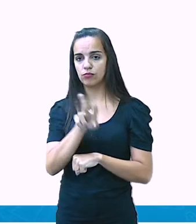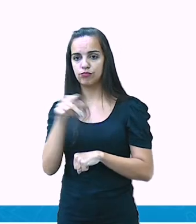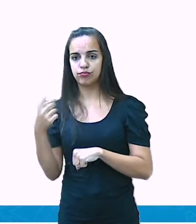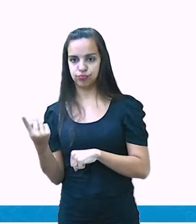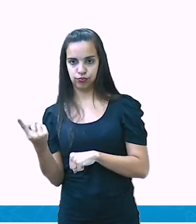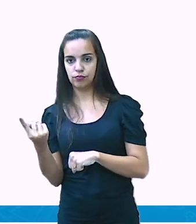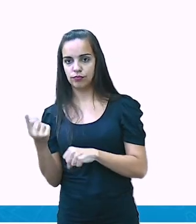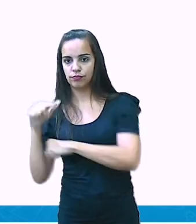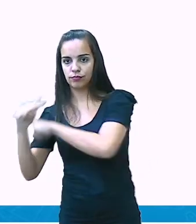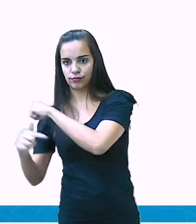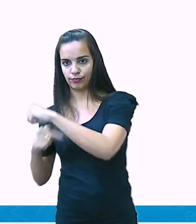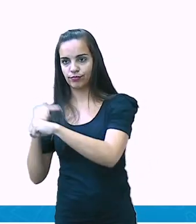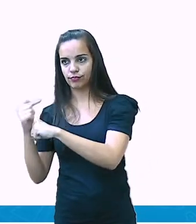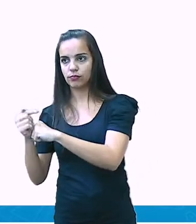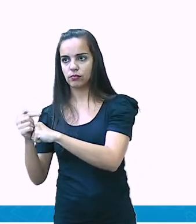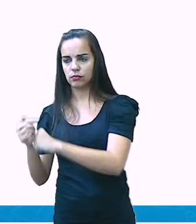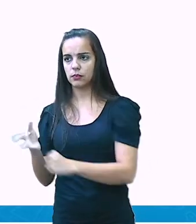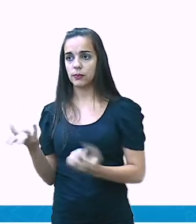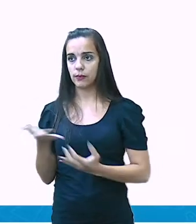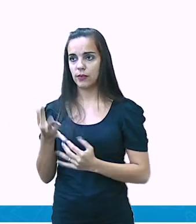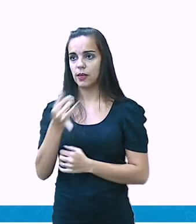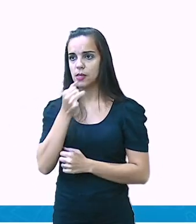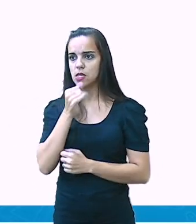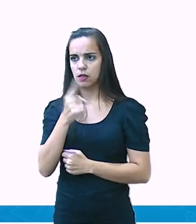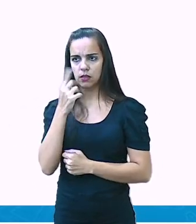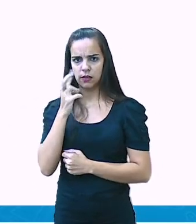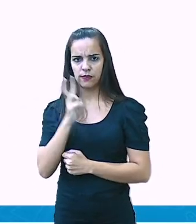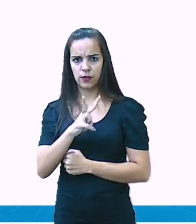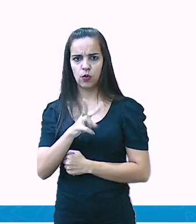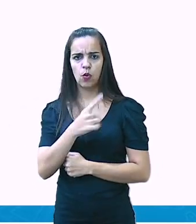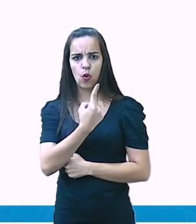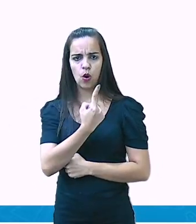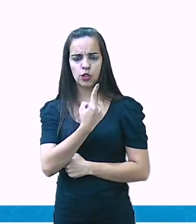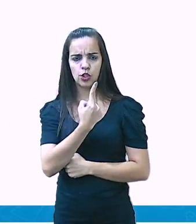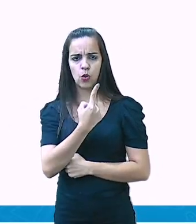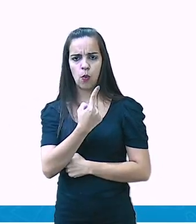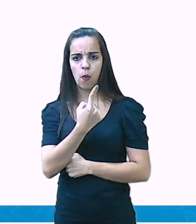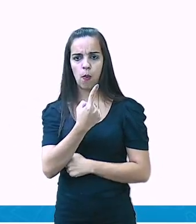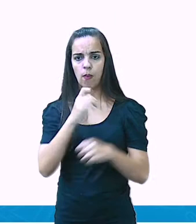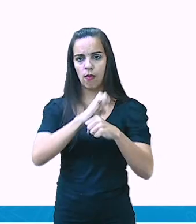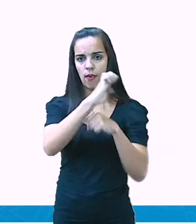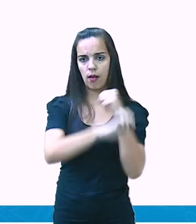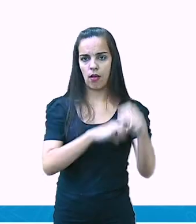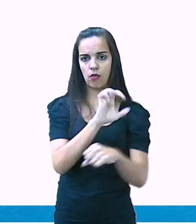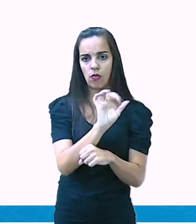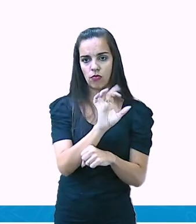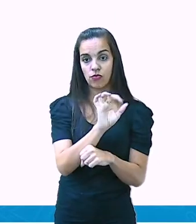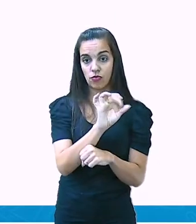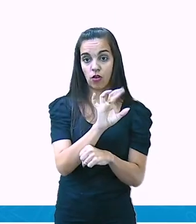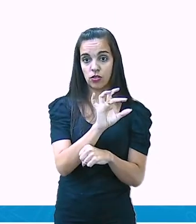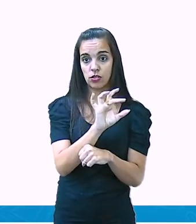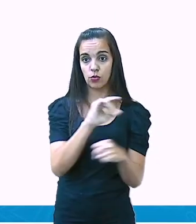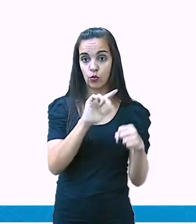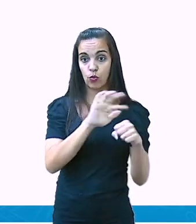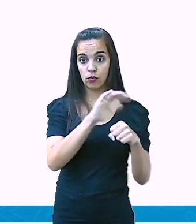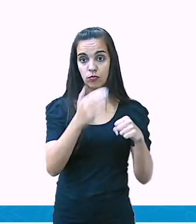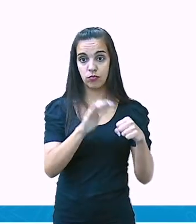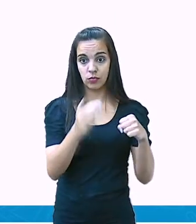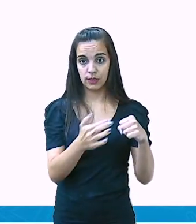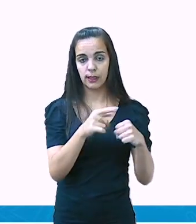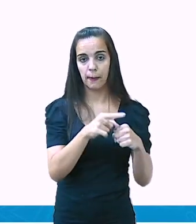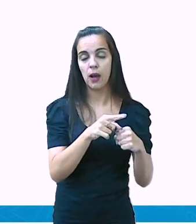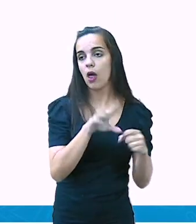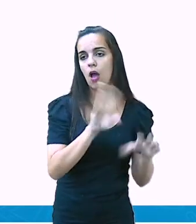vermelho. Este elétron estava sozinho, ele passou para o